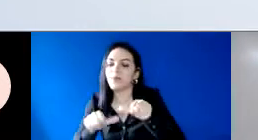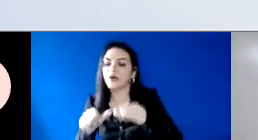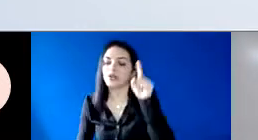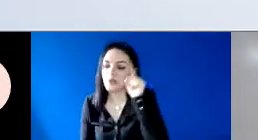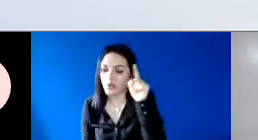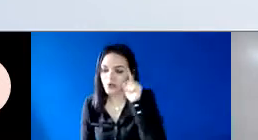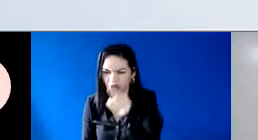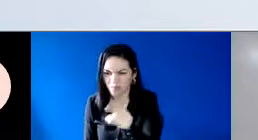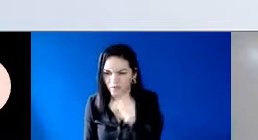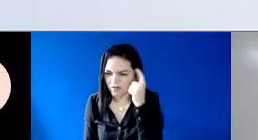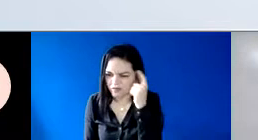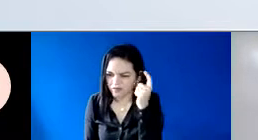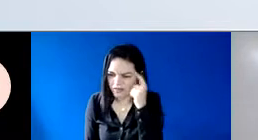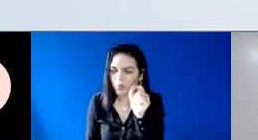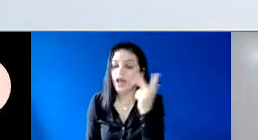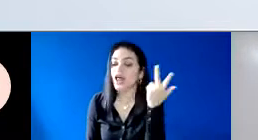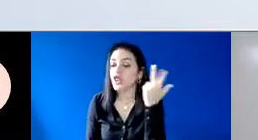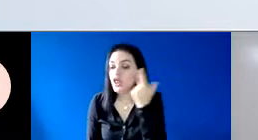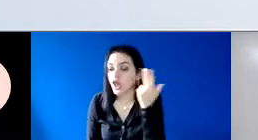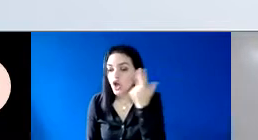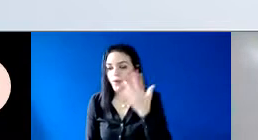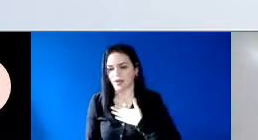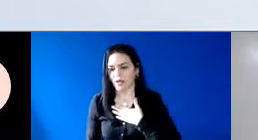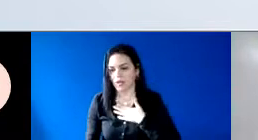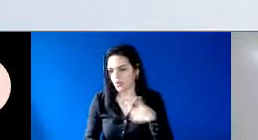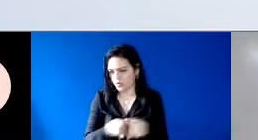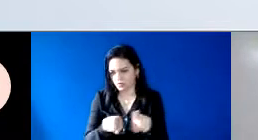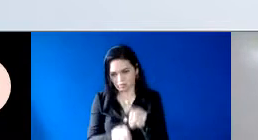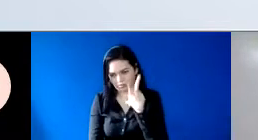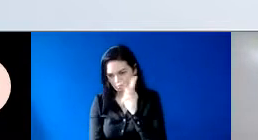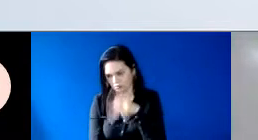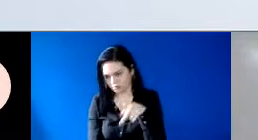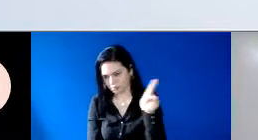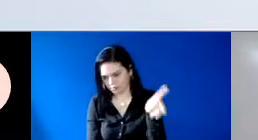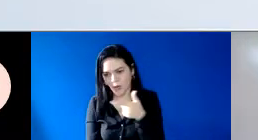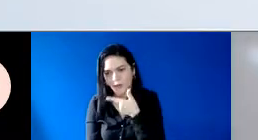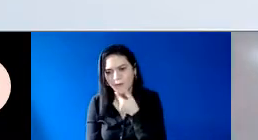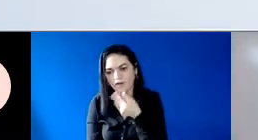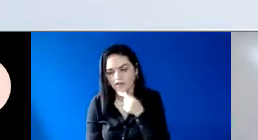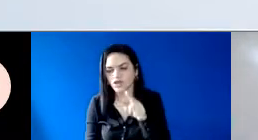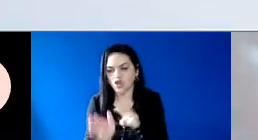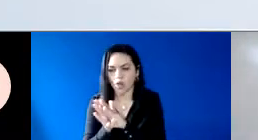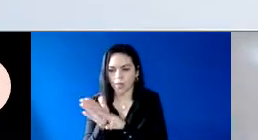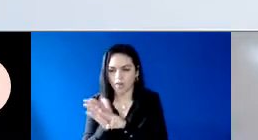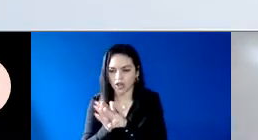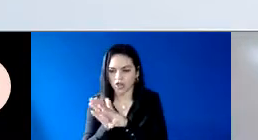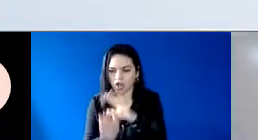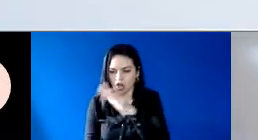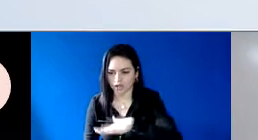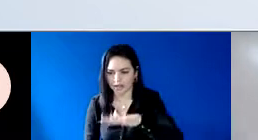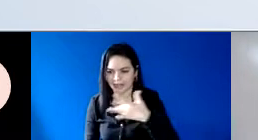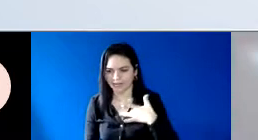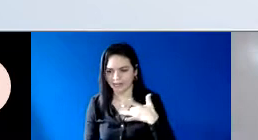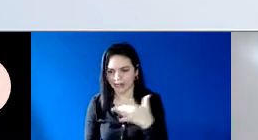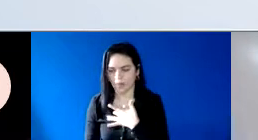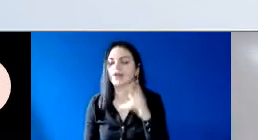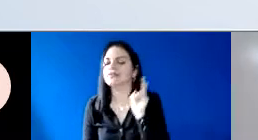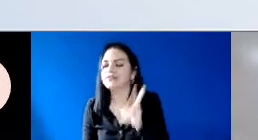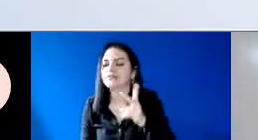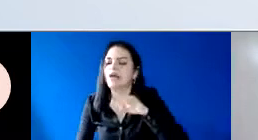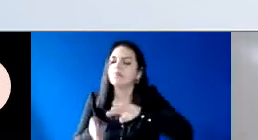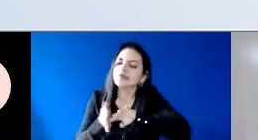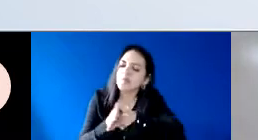terem uma ideia, normalmente eu também sou professor de metodologias na área da saúde, e a gente sempre costuma dizer,